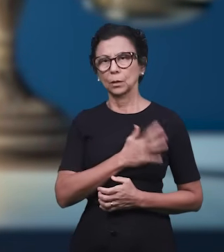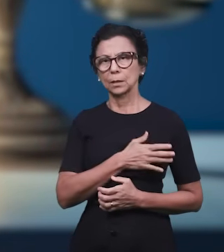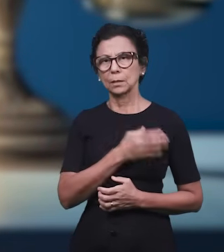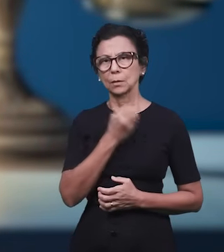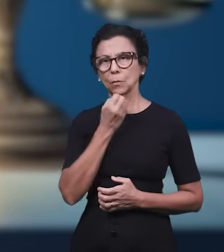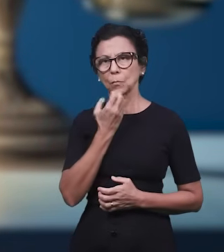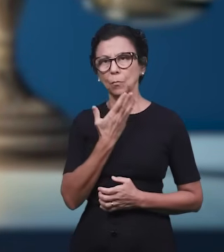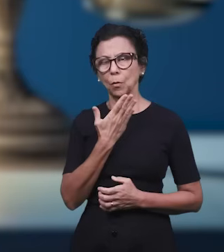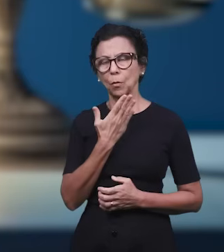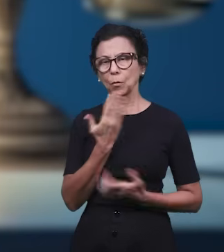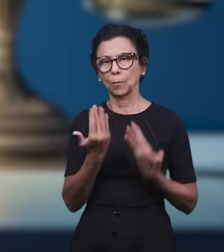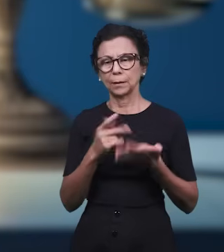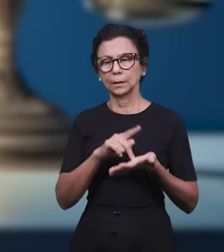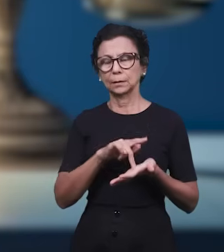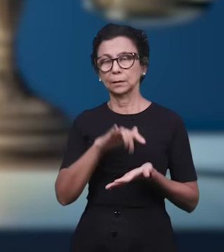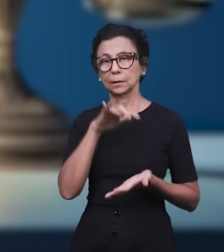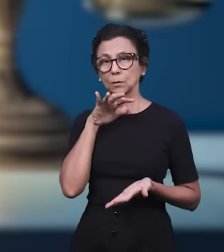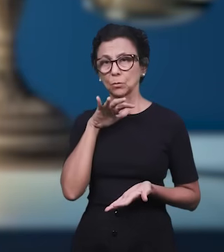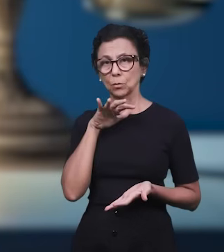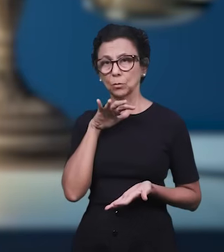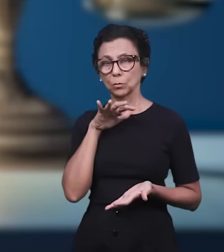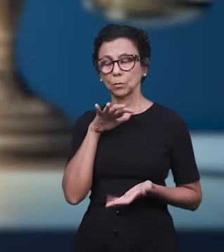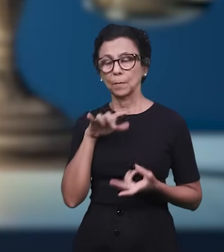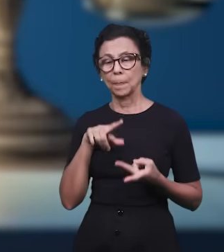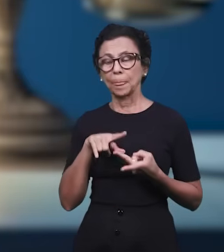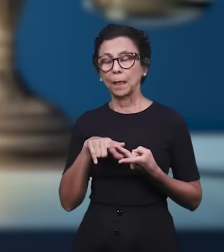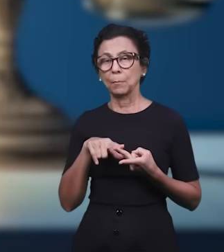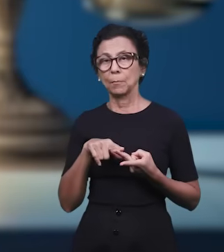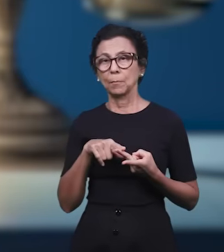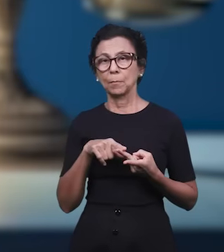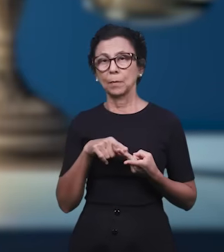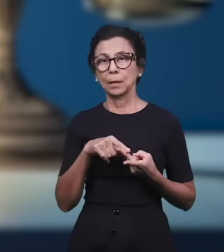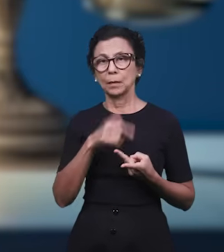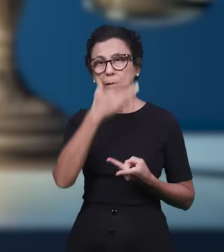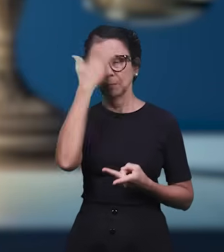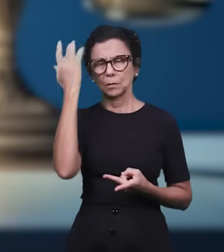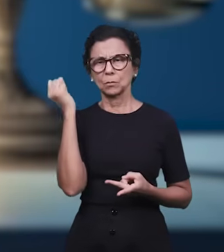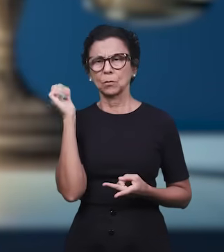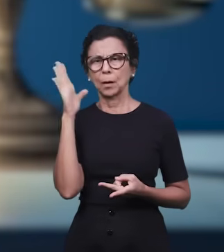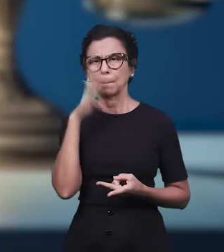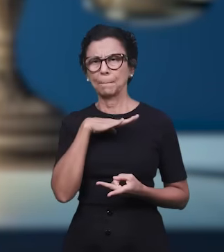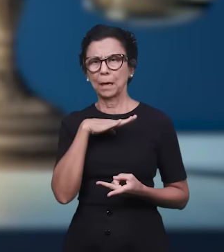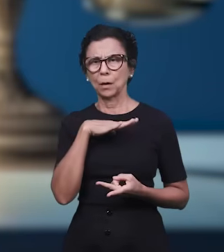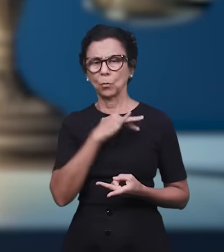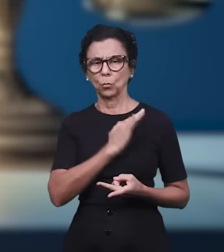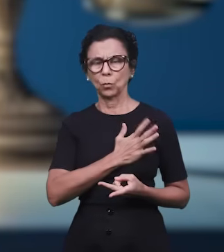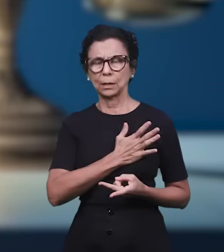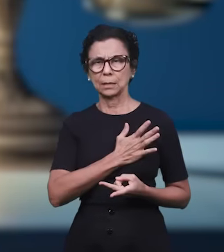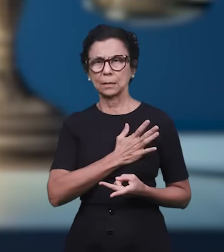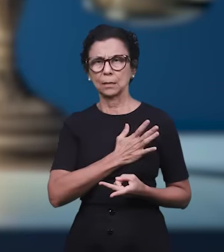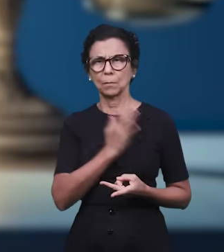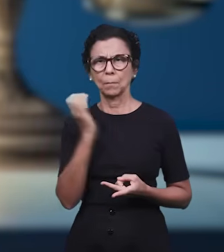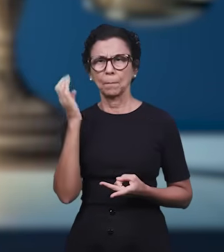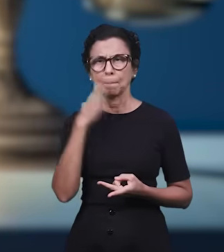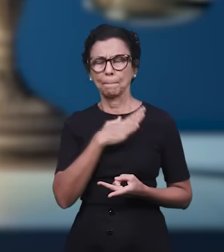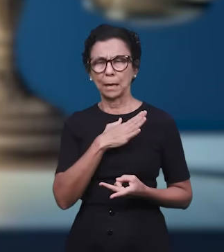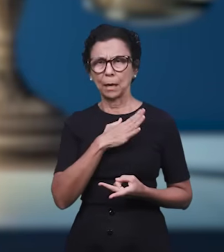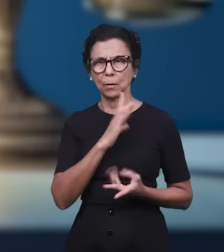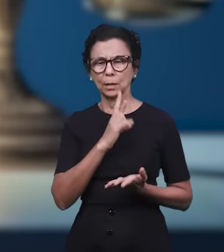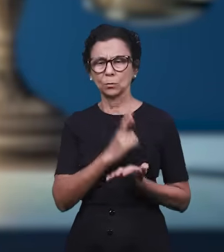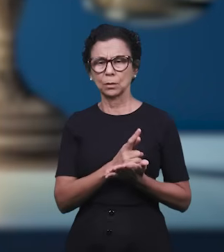coração, tira o bem, e o homem mau, do mau tesouro do seu coração, tira o mal, porque